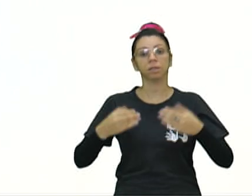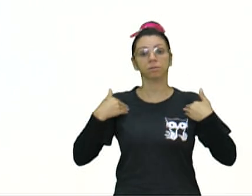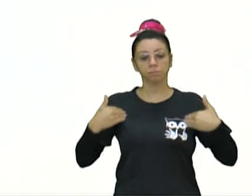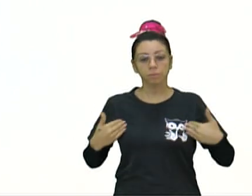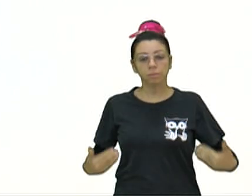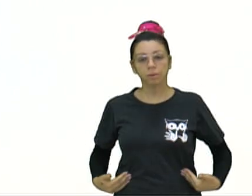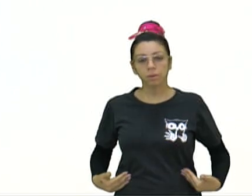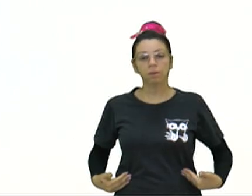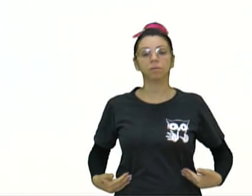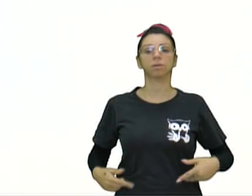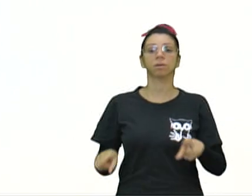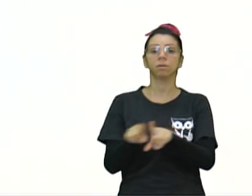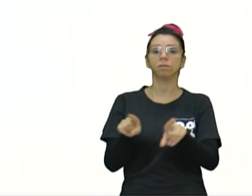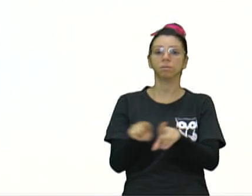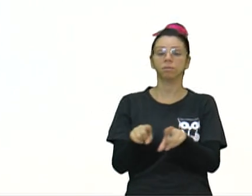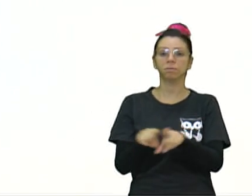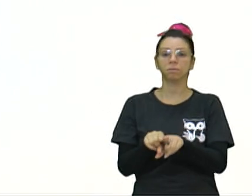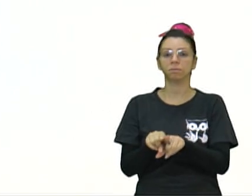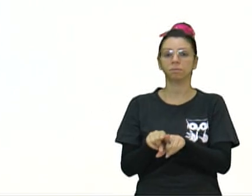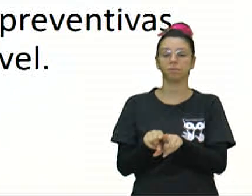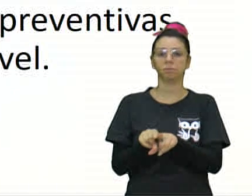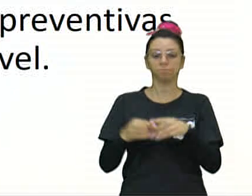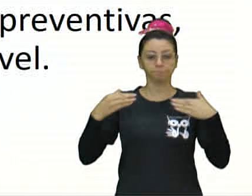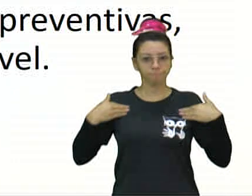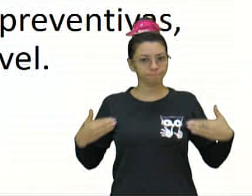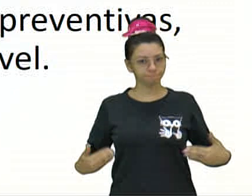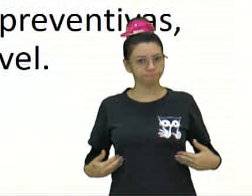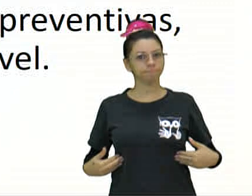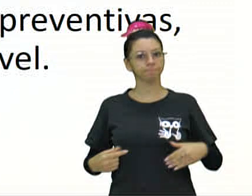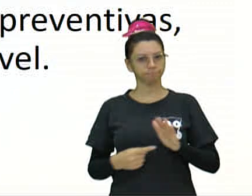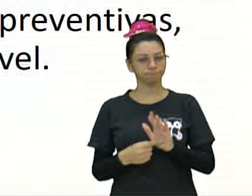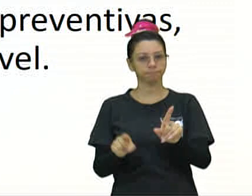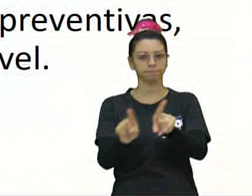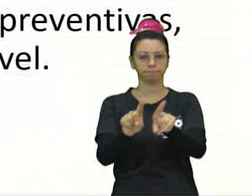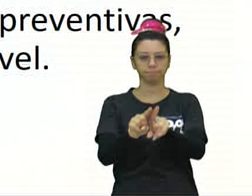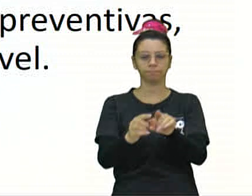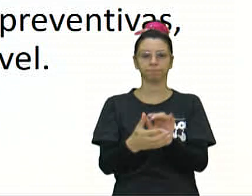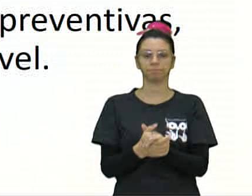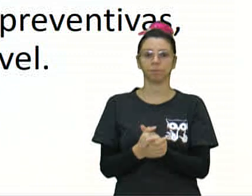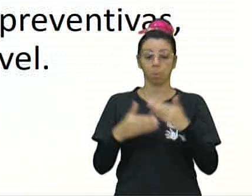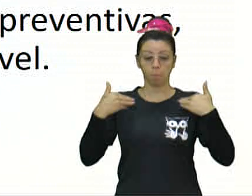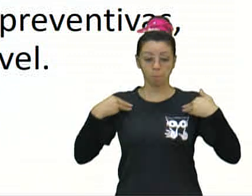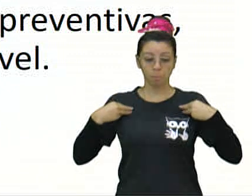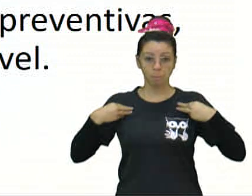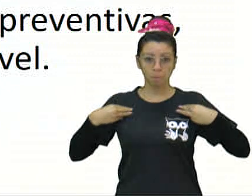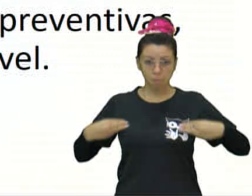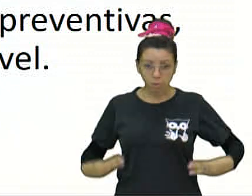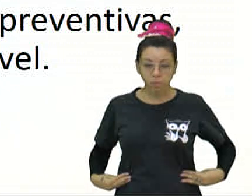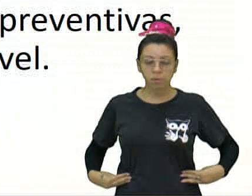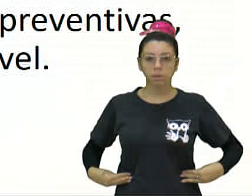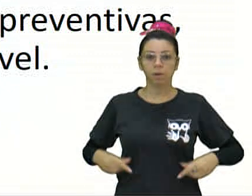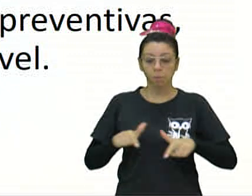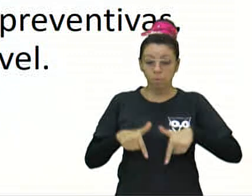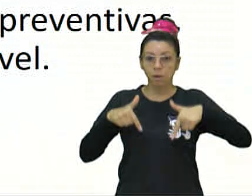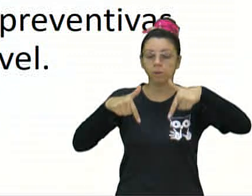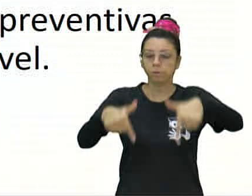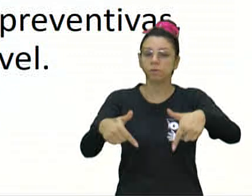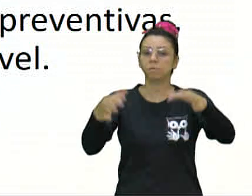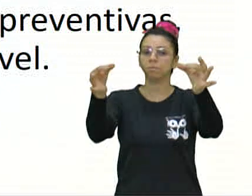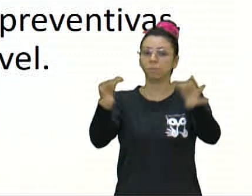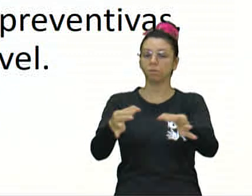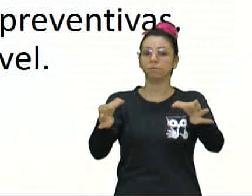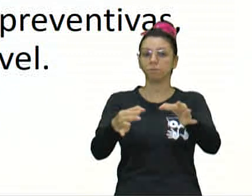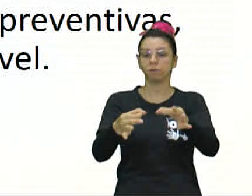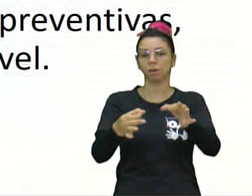e também no aspecto físico. No aspecto moral refere-se ao agir corretamente, não